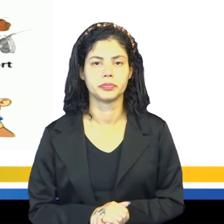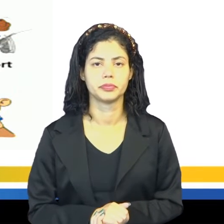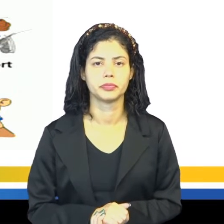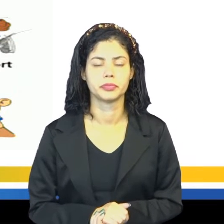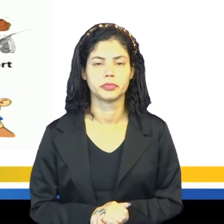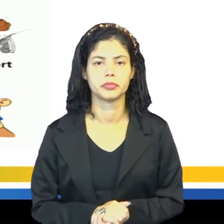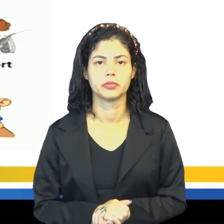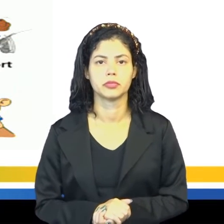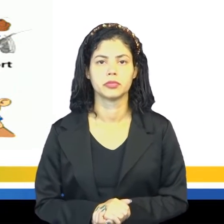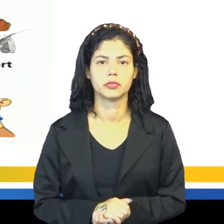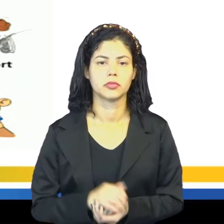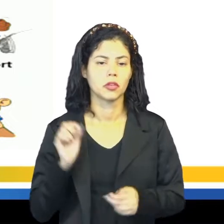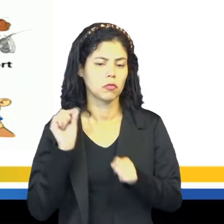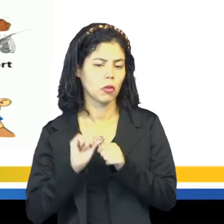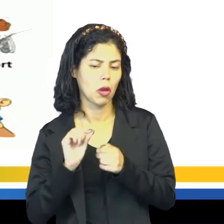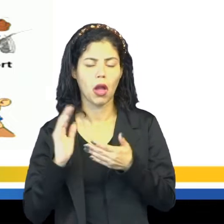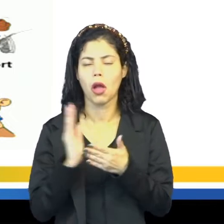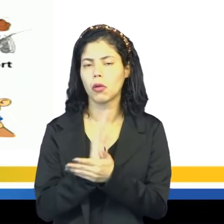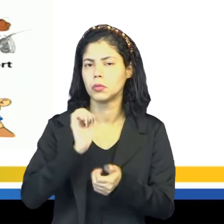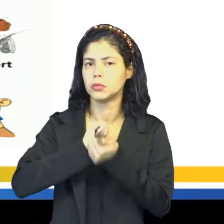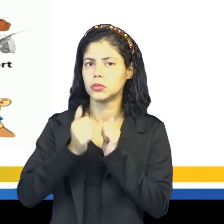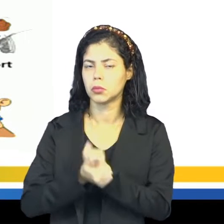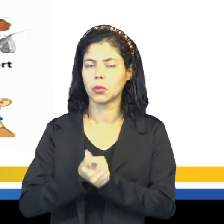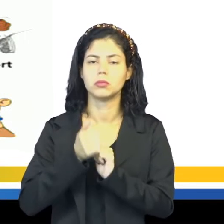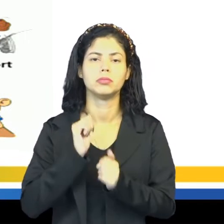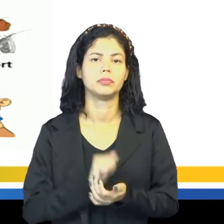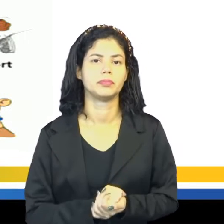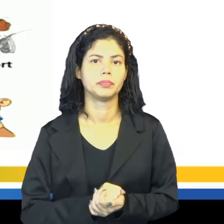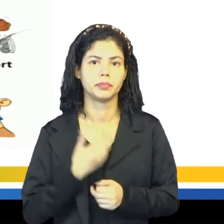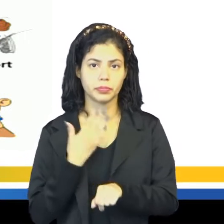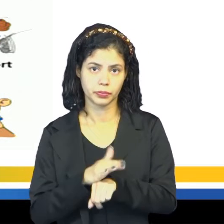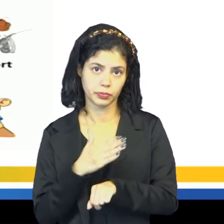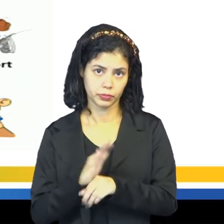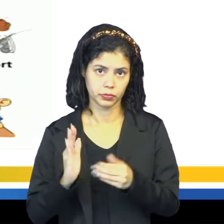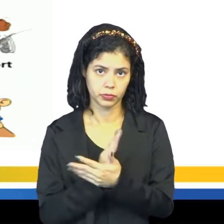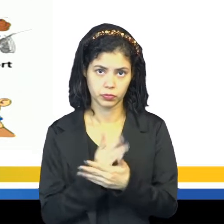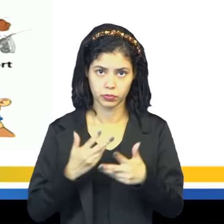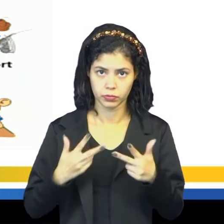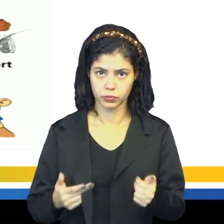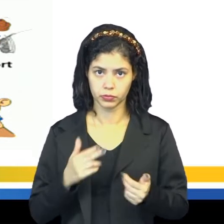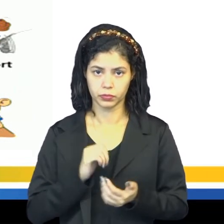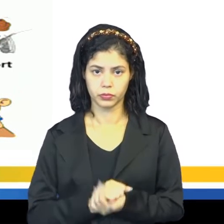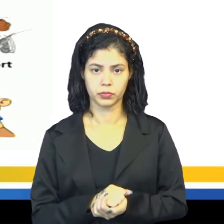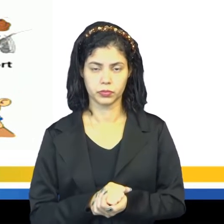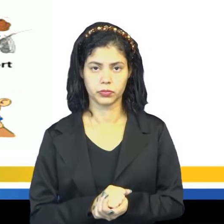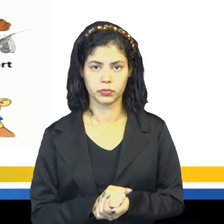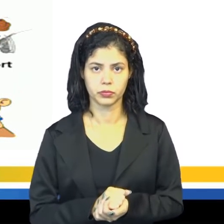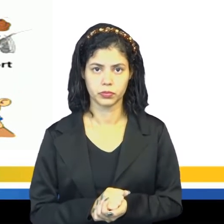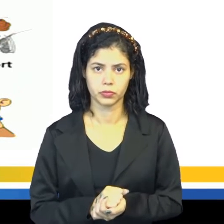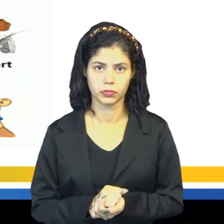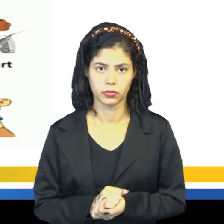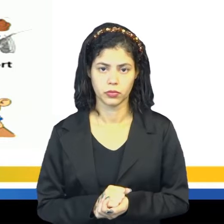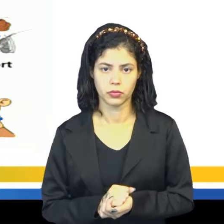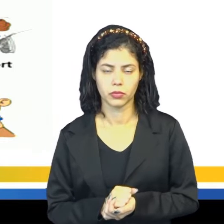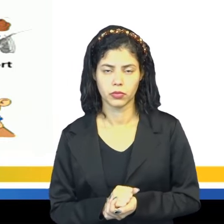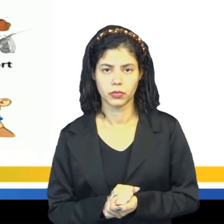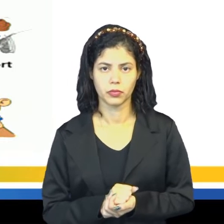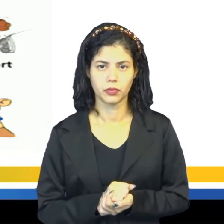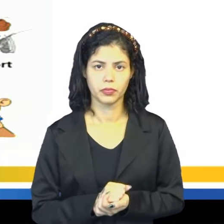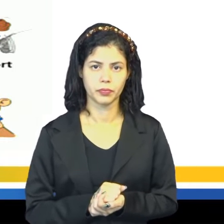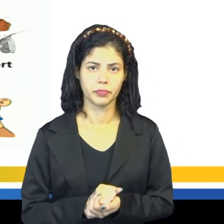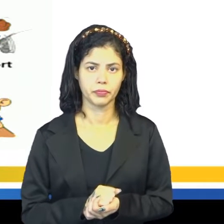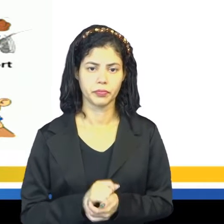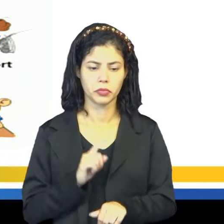play sport, fazer algum esporte, jogar, né? Praticar algum esporte. Spend time with the